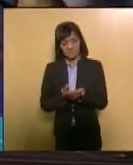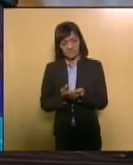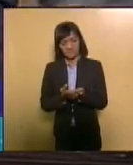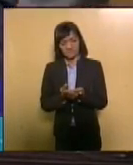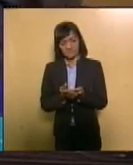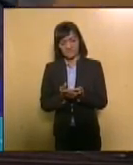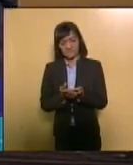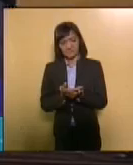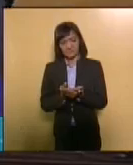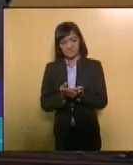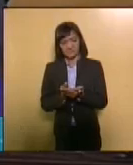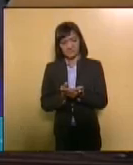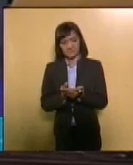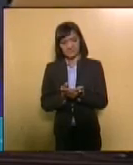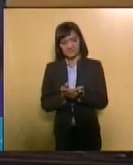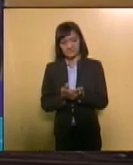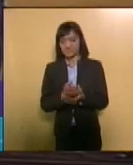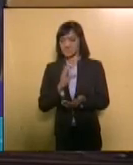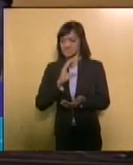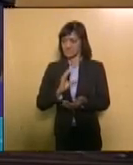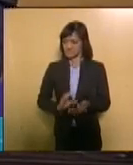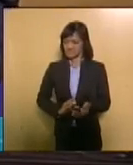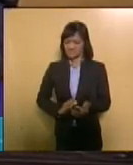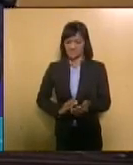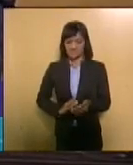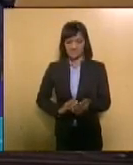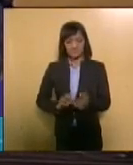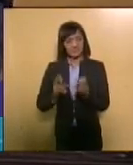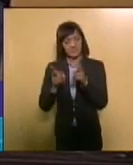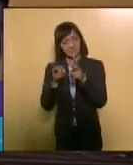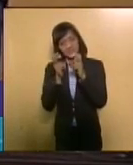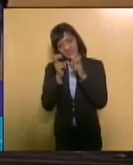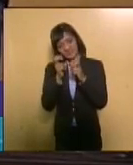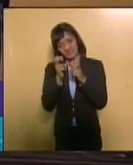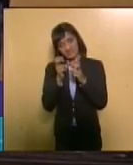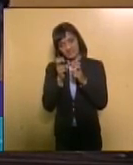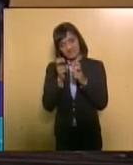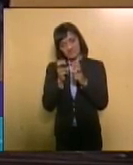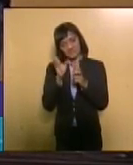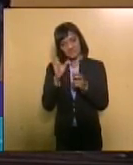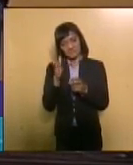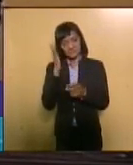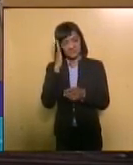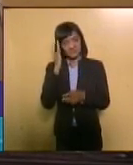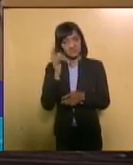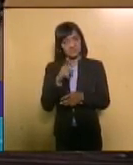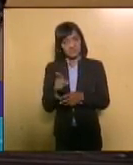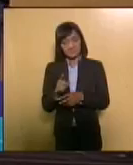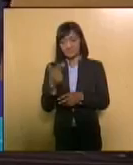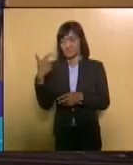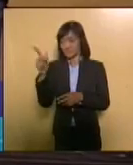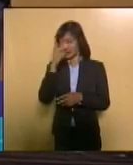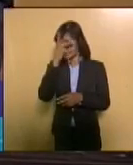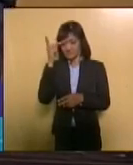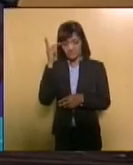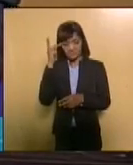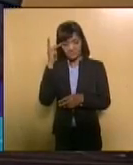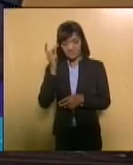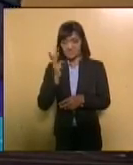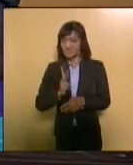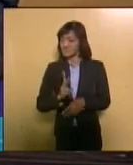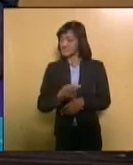esperança de que um cidadão olhe para outro e entenda que ele que essa outra pessoa quer continuar